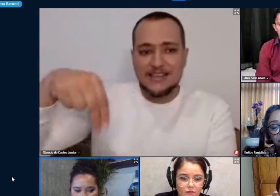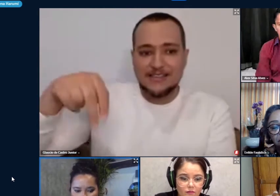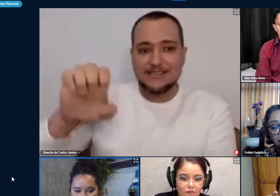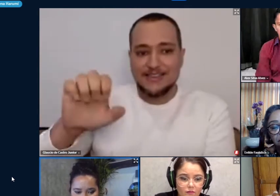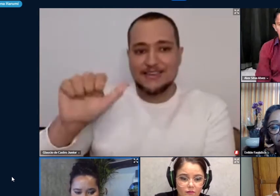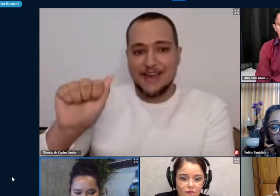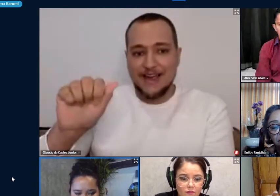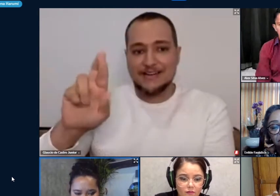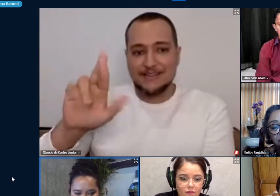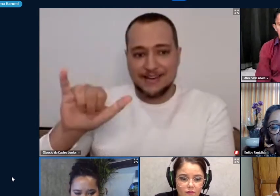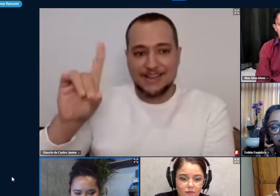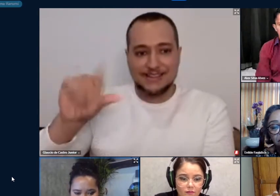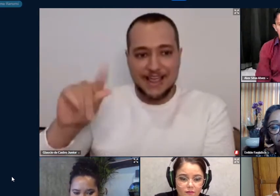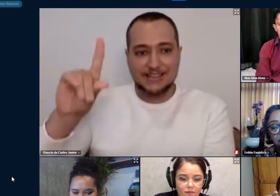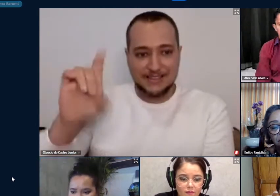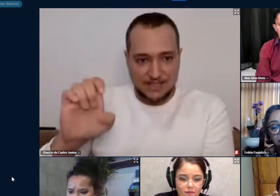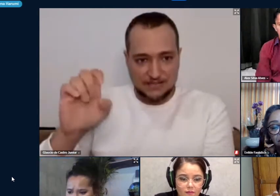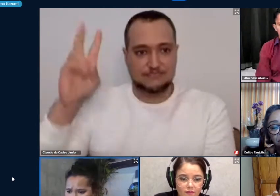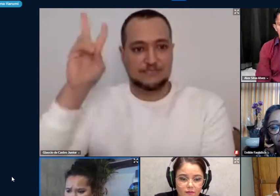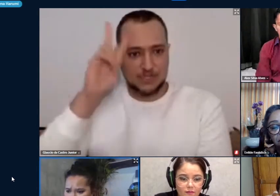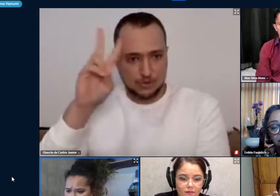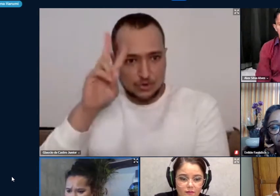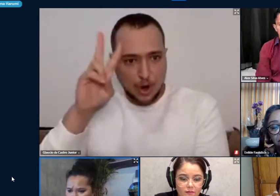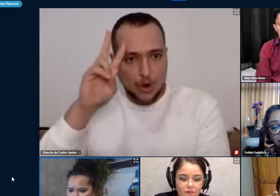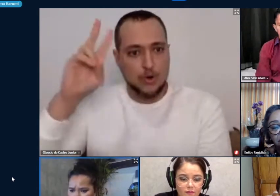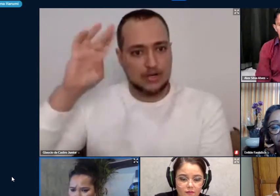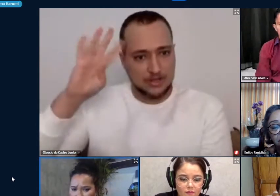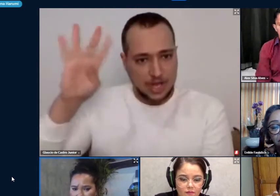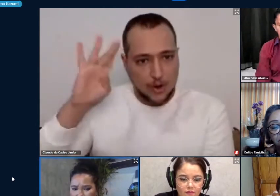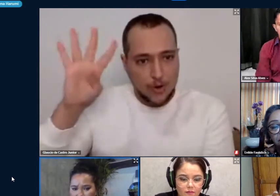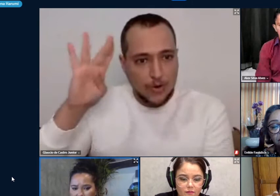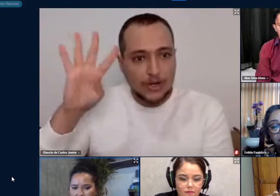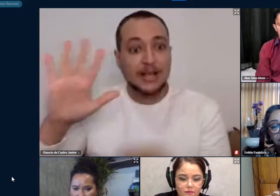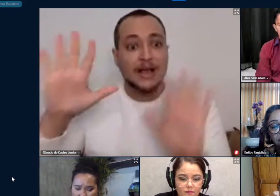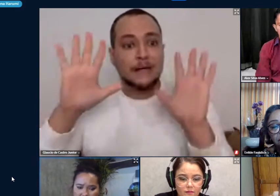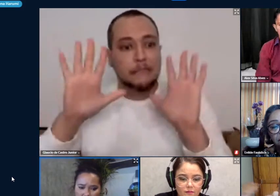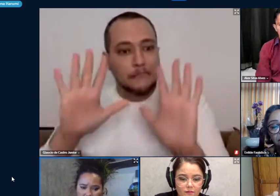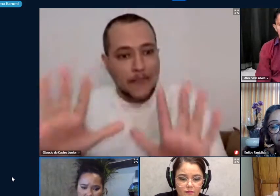que mostra a linearidade